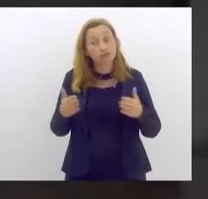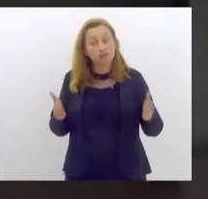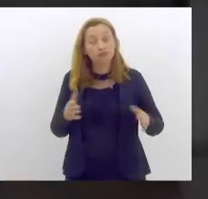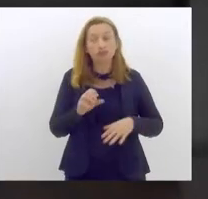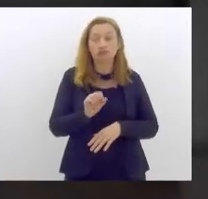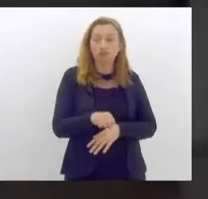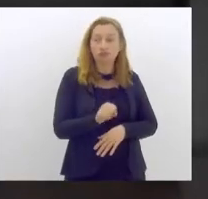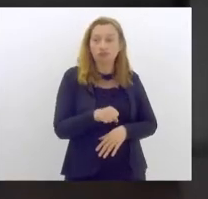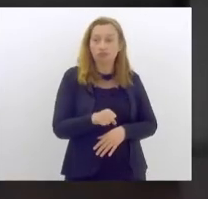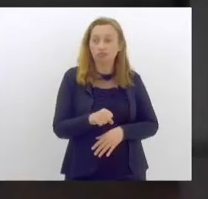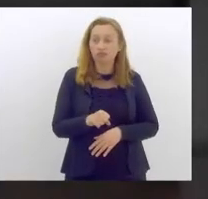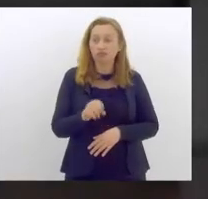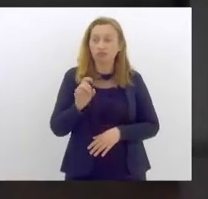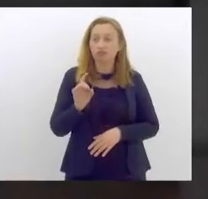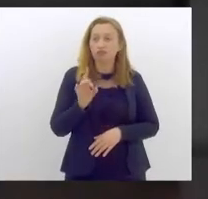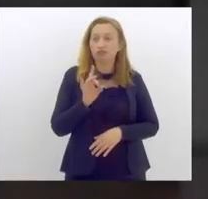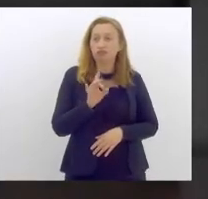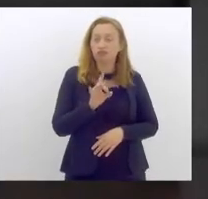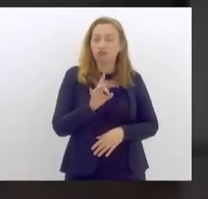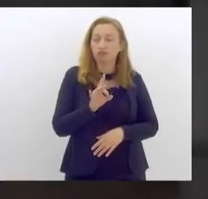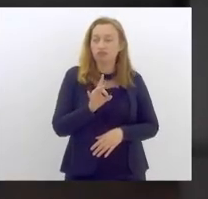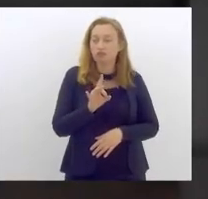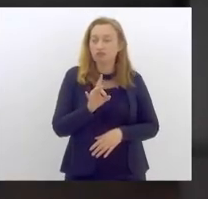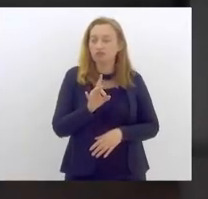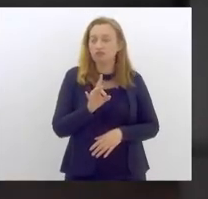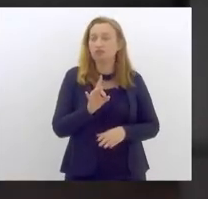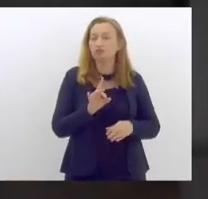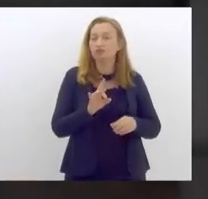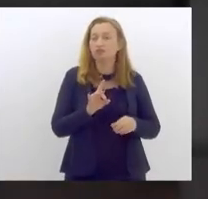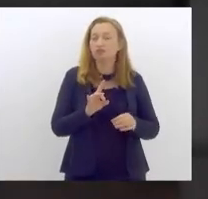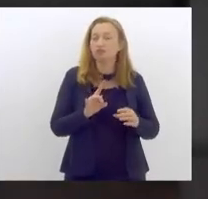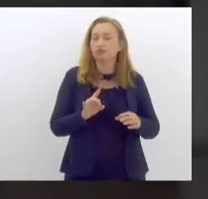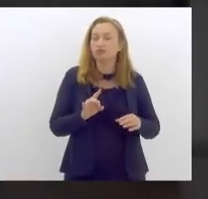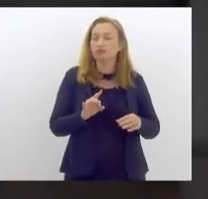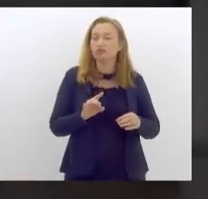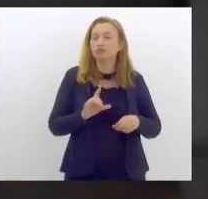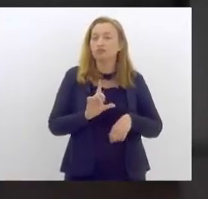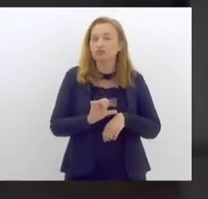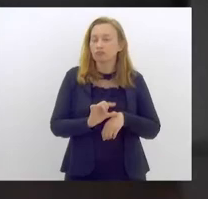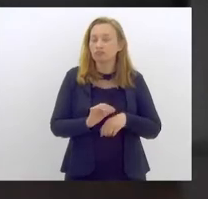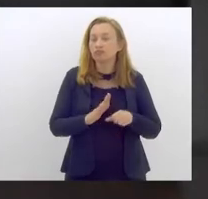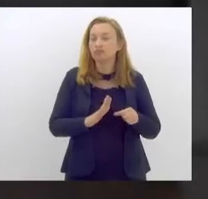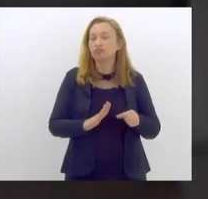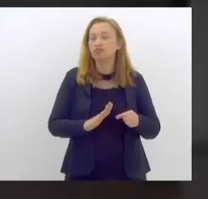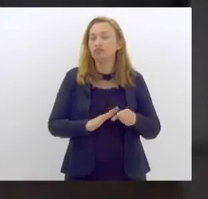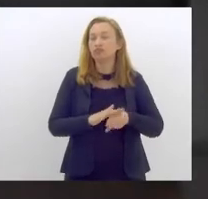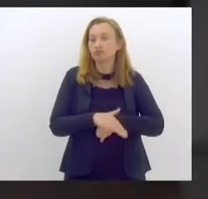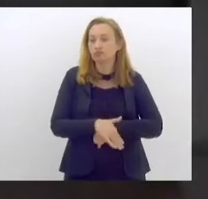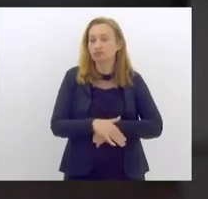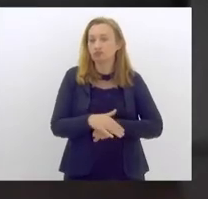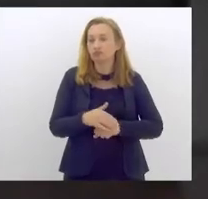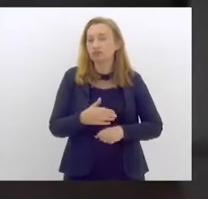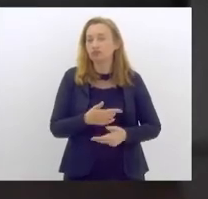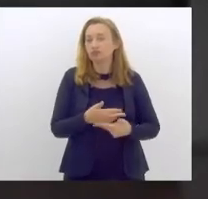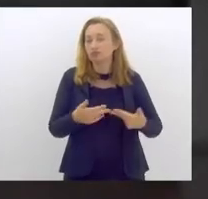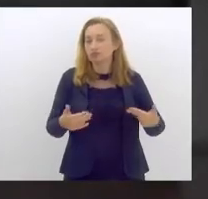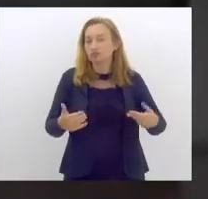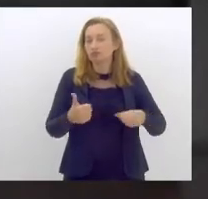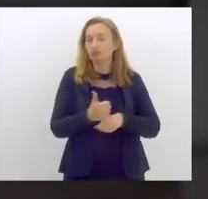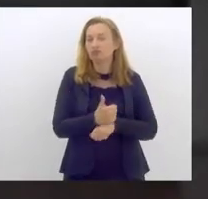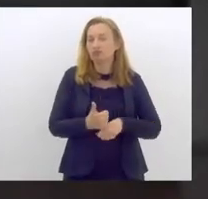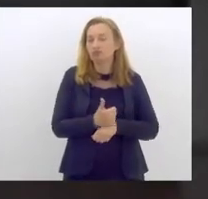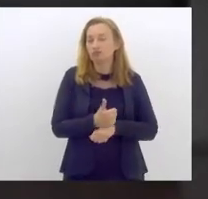o último turno o turno da noite isso abre mercado de trabalho para muitos profissionais